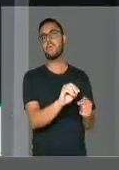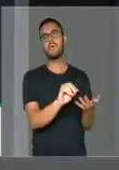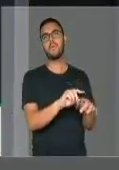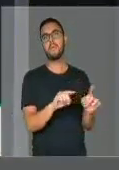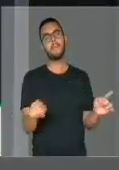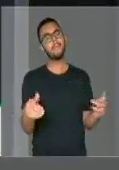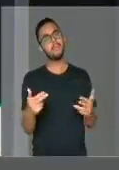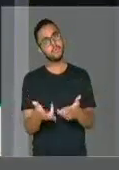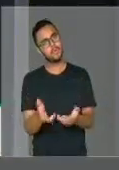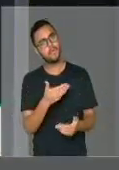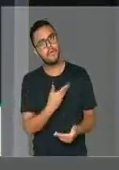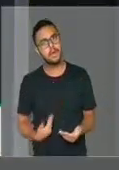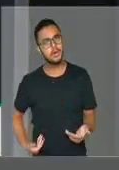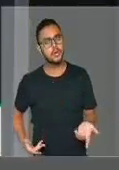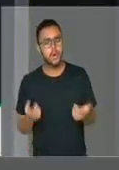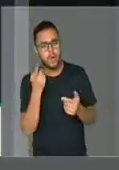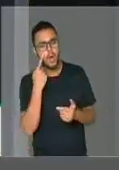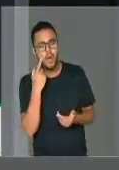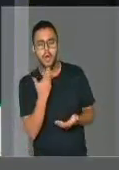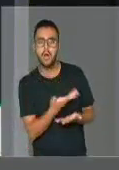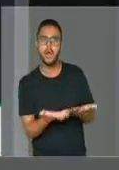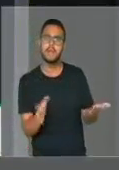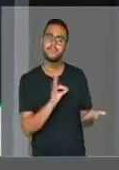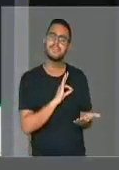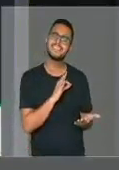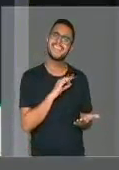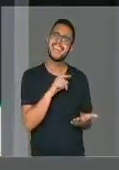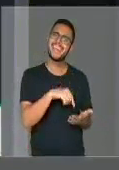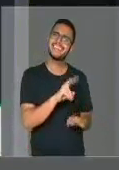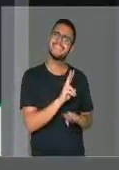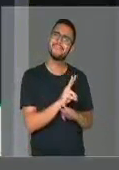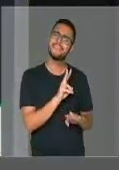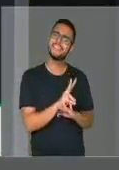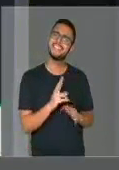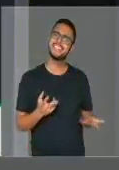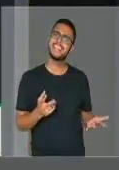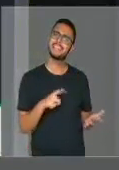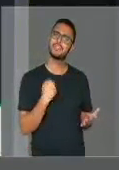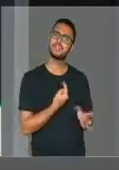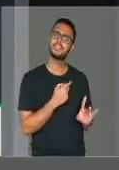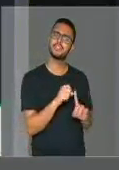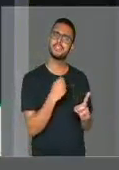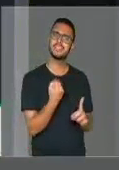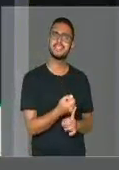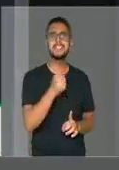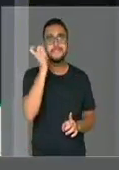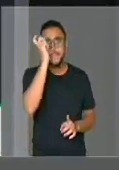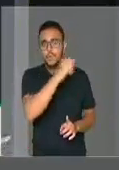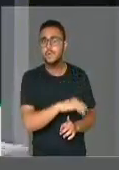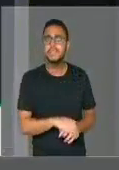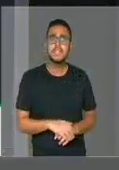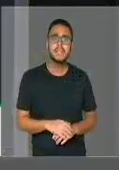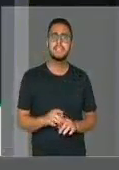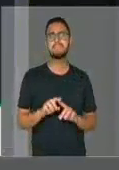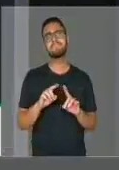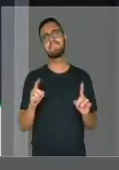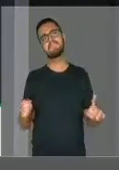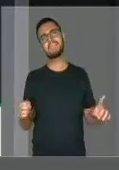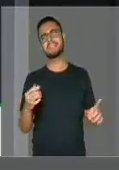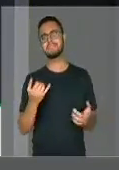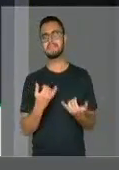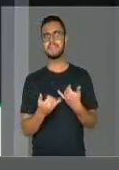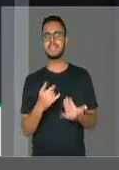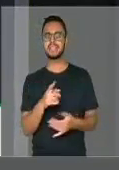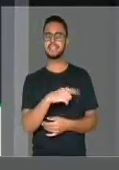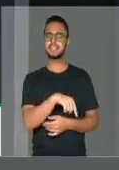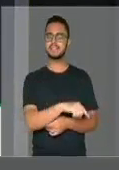que estão defendendo com toda dificuldade a nossa sociedade, mas que infelizmente parece que não estão tendo,